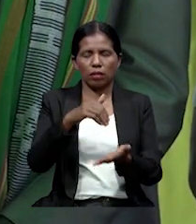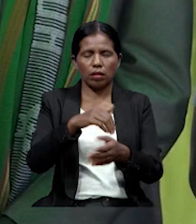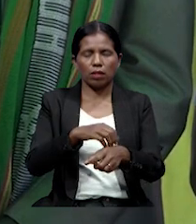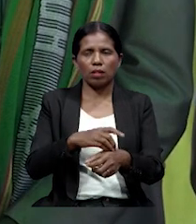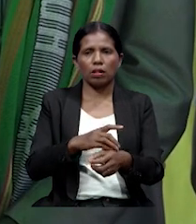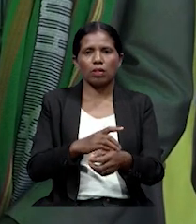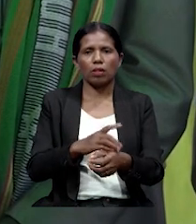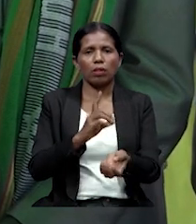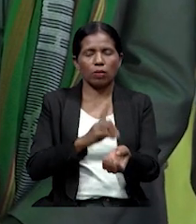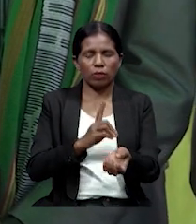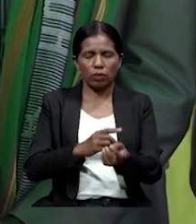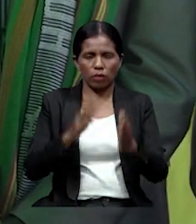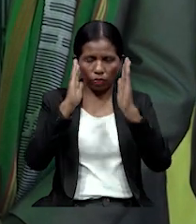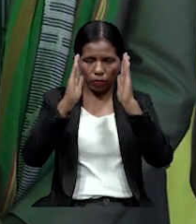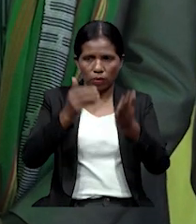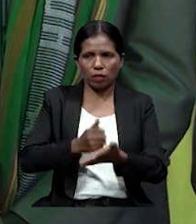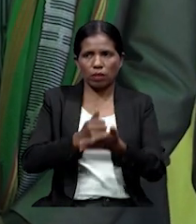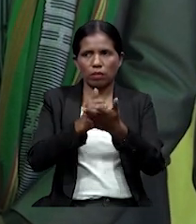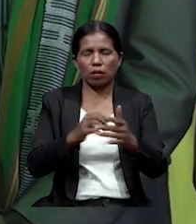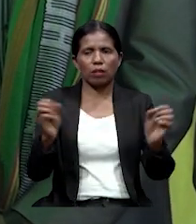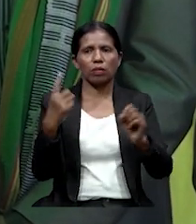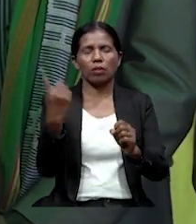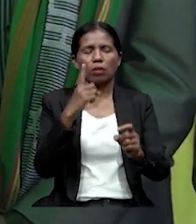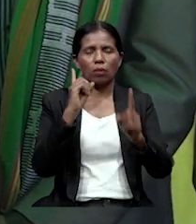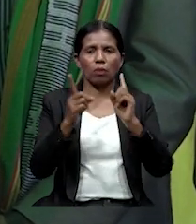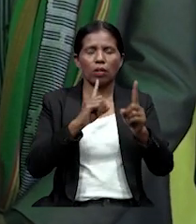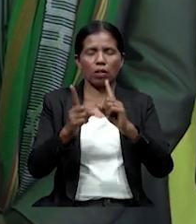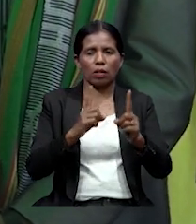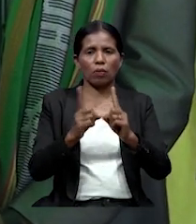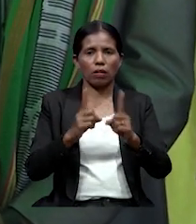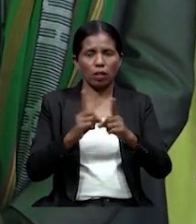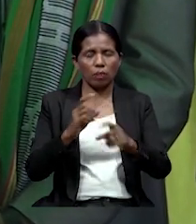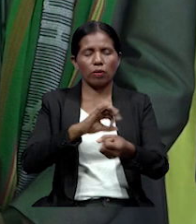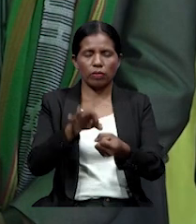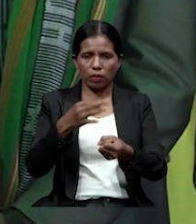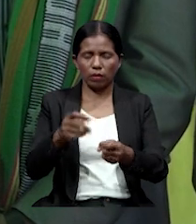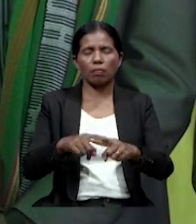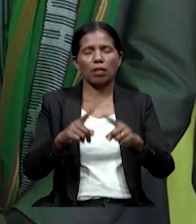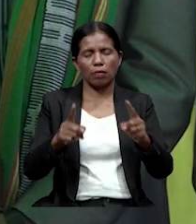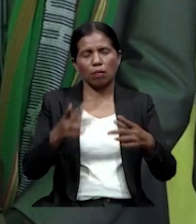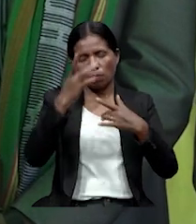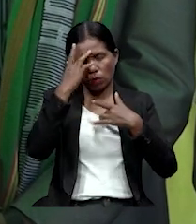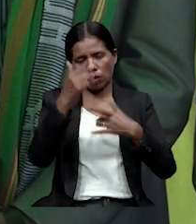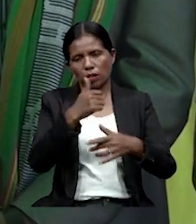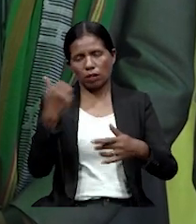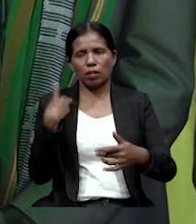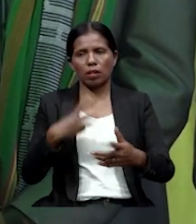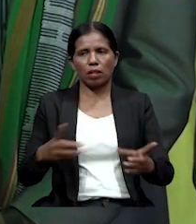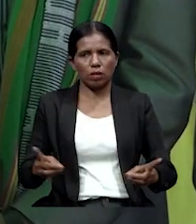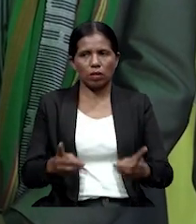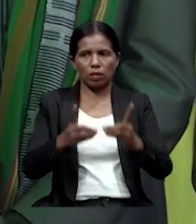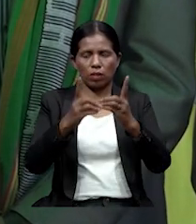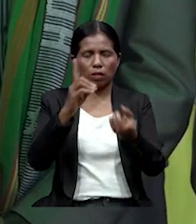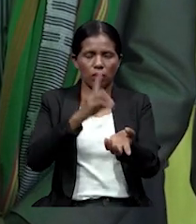bem aí ter comunidade lá os colheres para COVID-19 mas bem vamos horas críticos sair daí nem bem que tá enfrenta nem bem